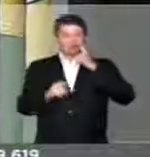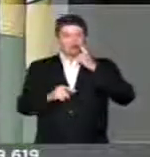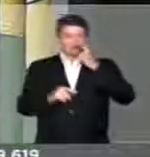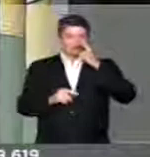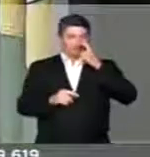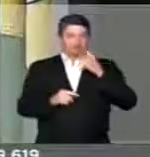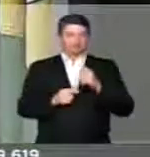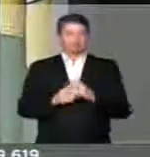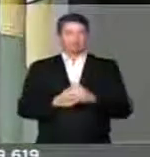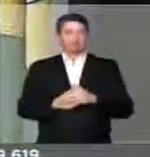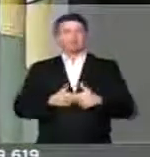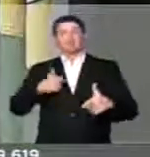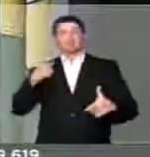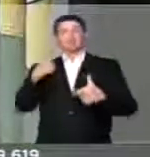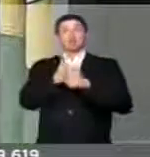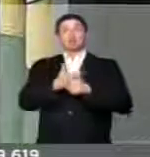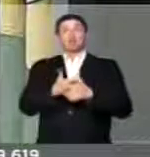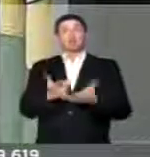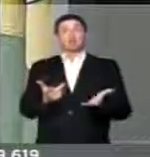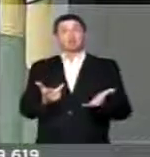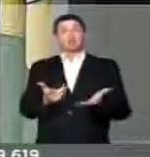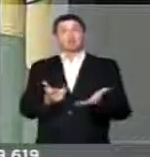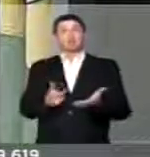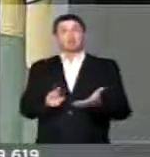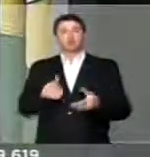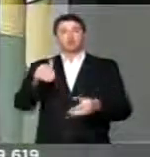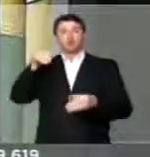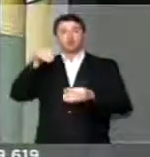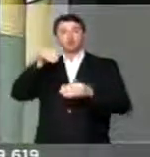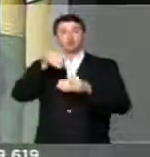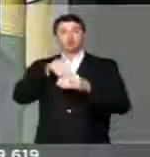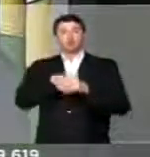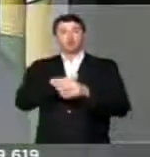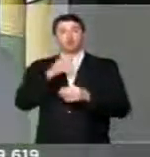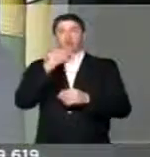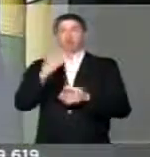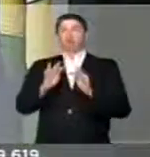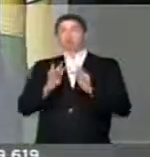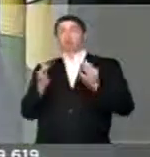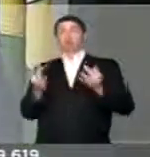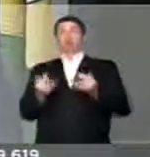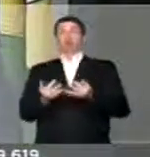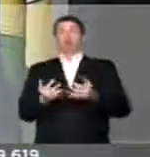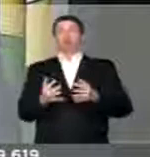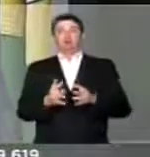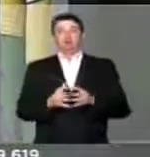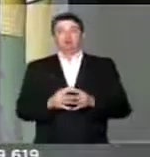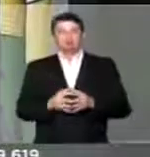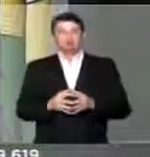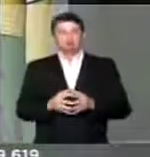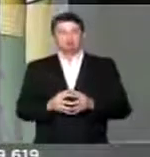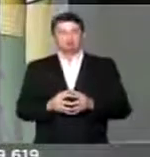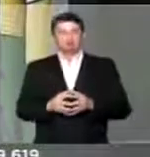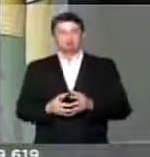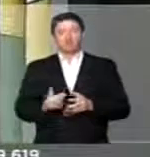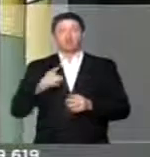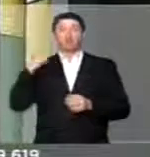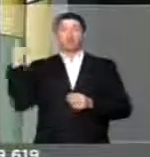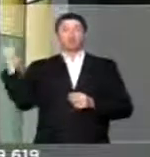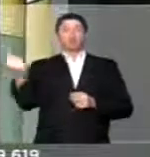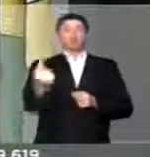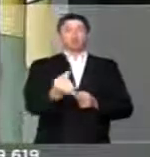para agredir quem deu o voto pela família. E diz que todos